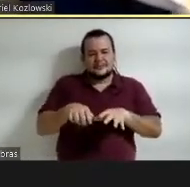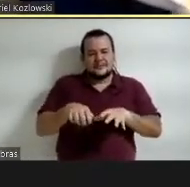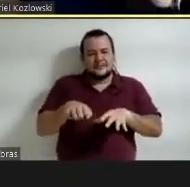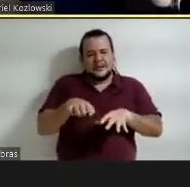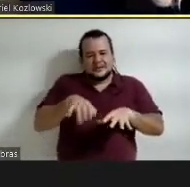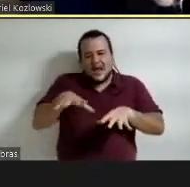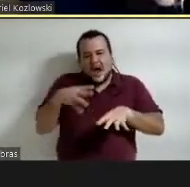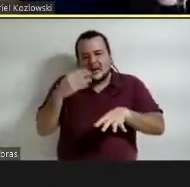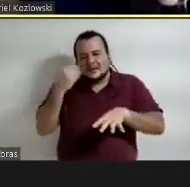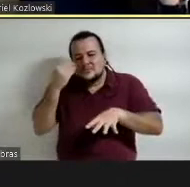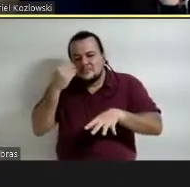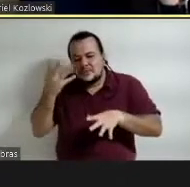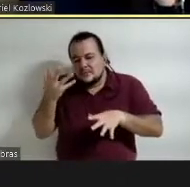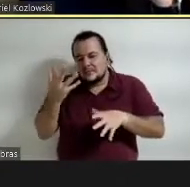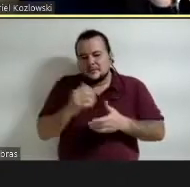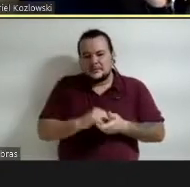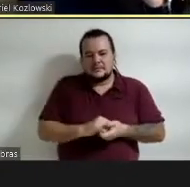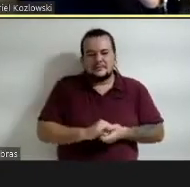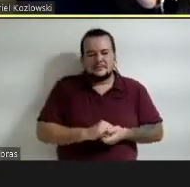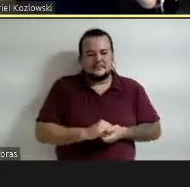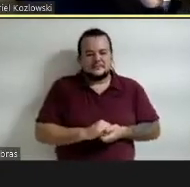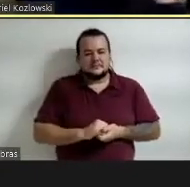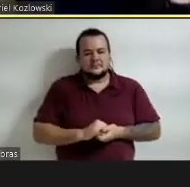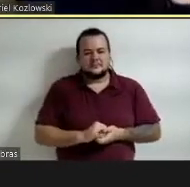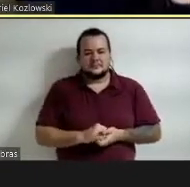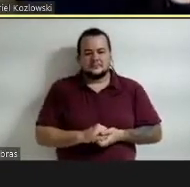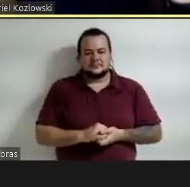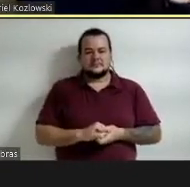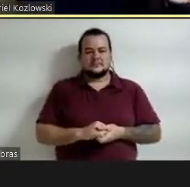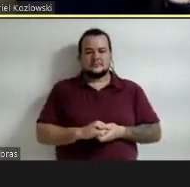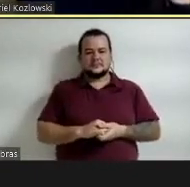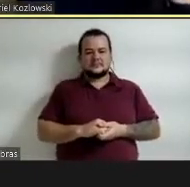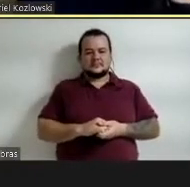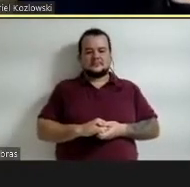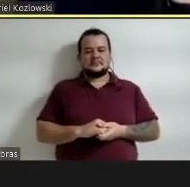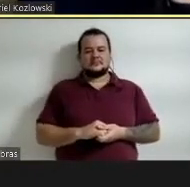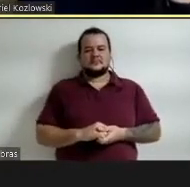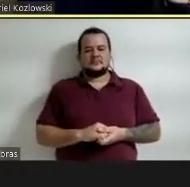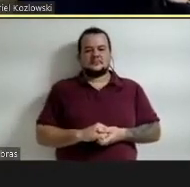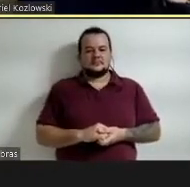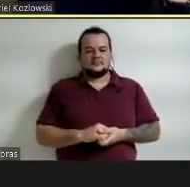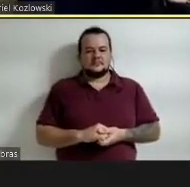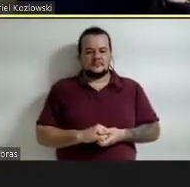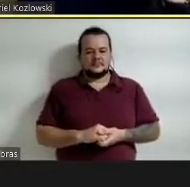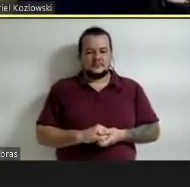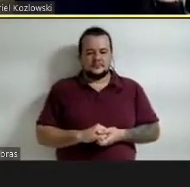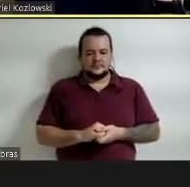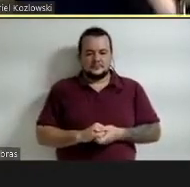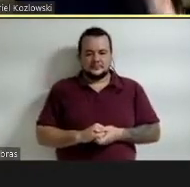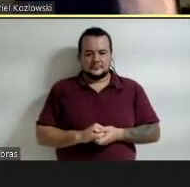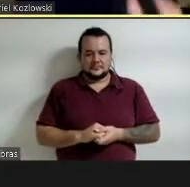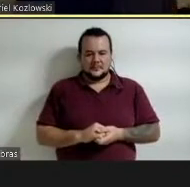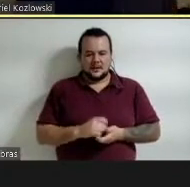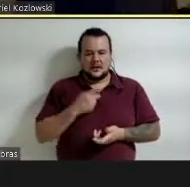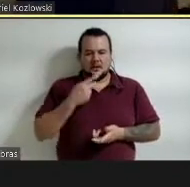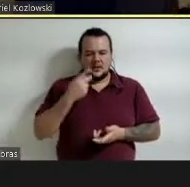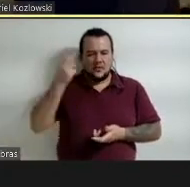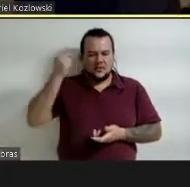experimental, né? Empírica. O Superstudio, por exemplo, que eu falei antes,